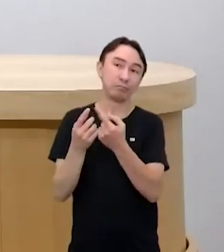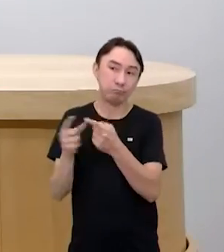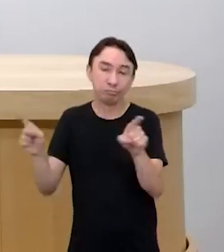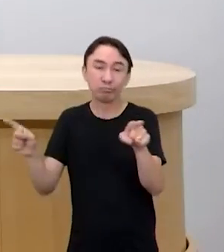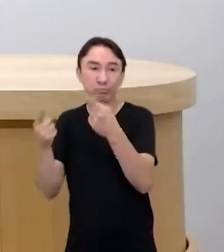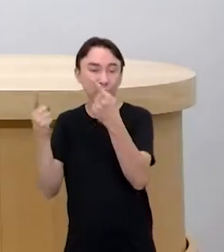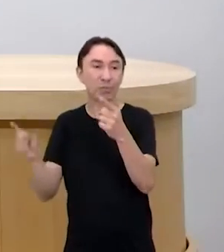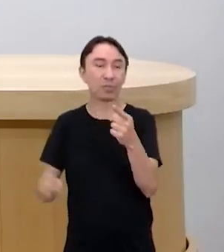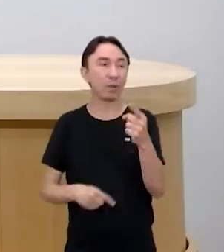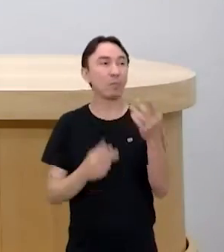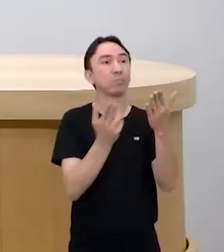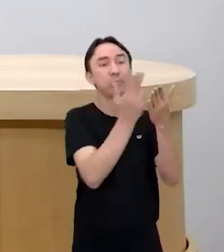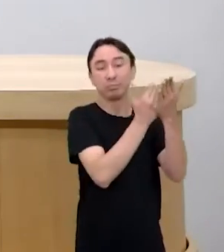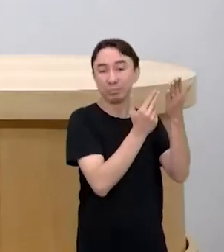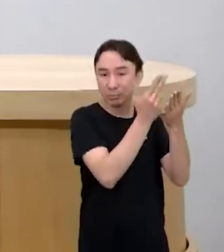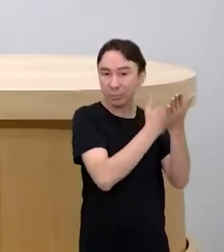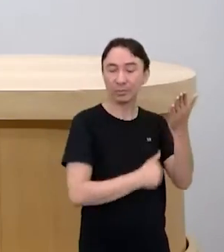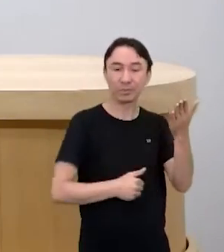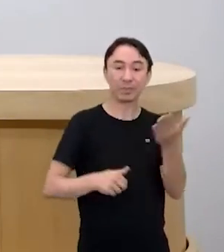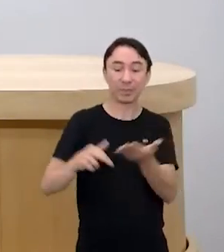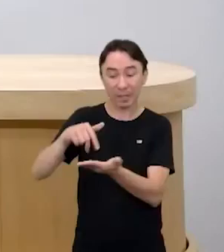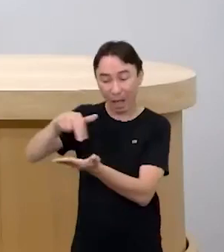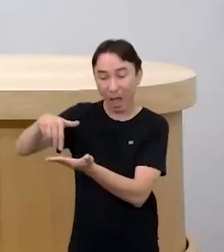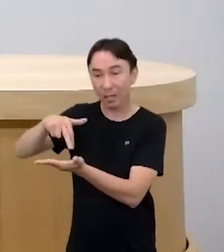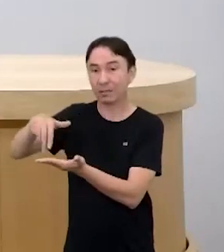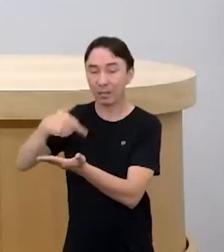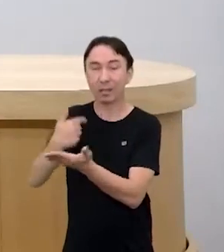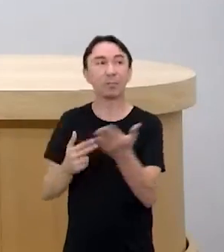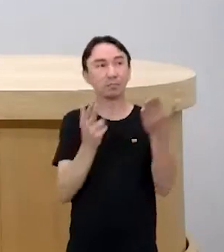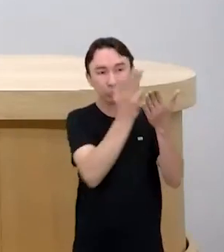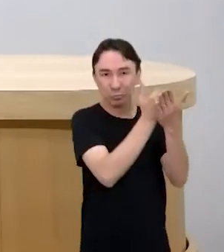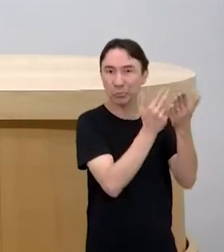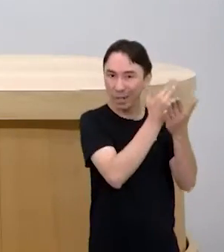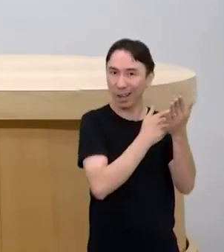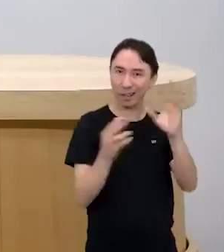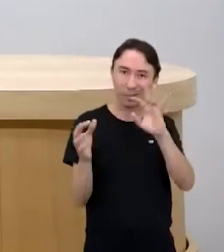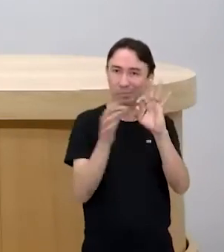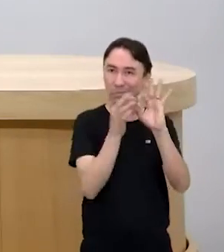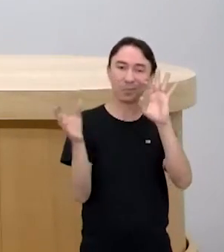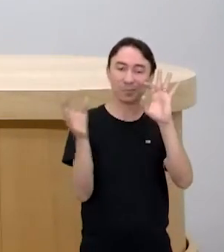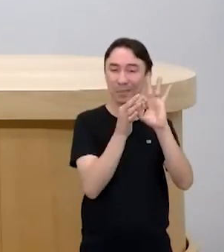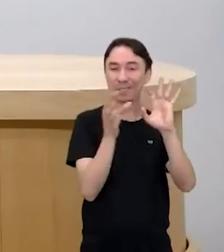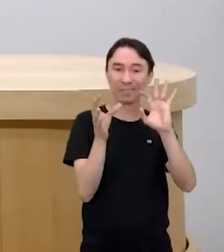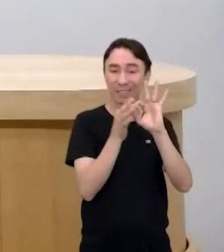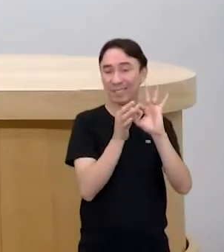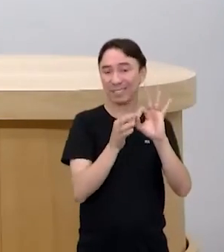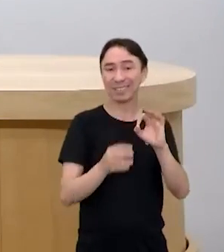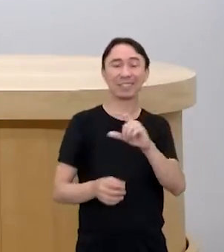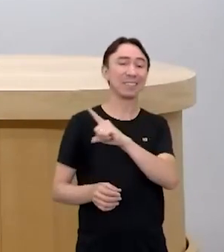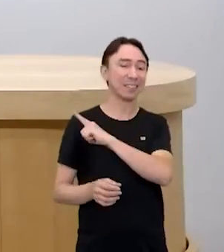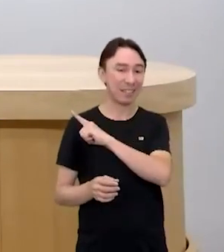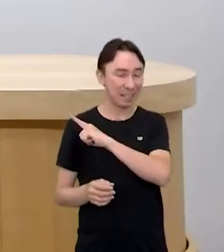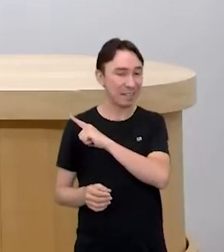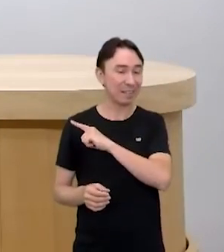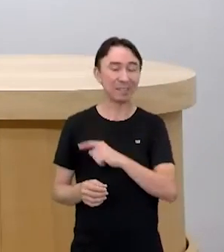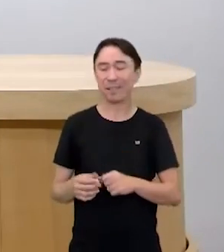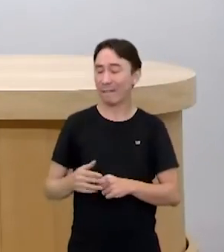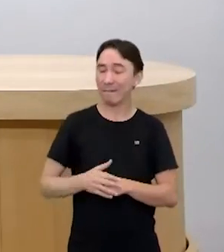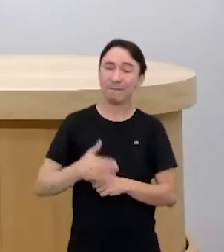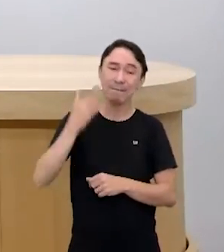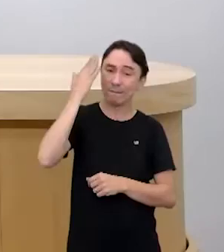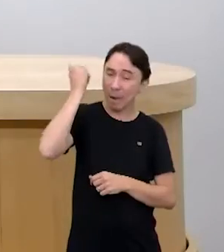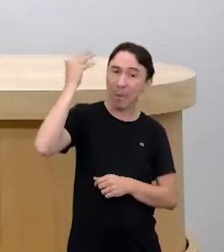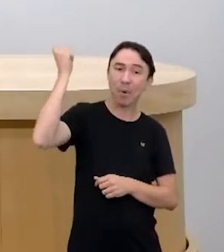e pintura, outras formas de arte e pintura, com o Matisse, sem falar de uma de suas obras mais famosas,